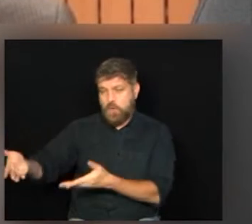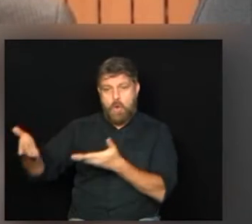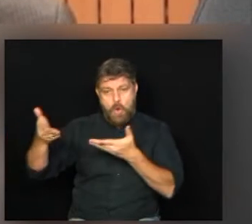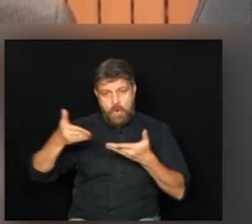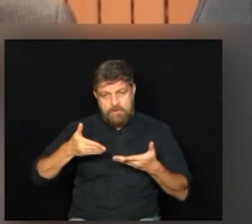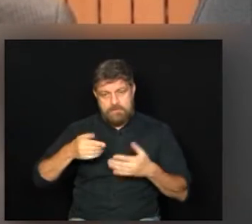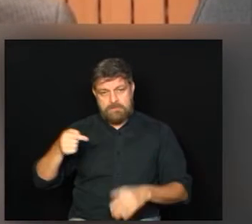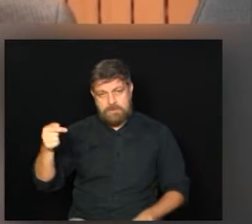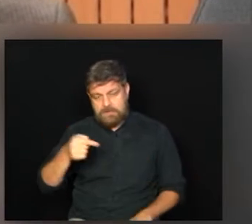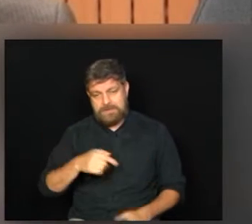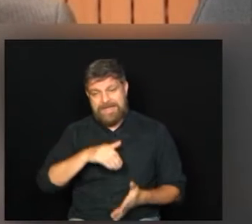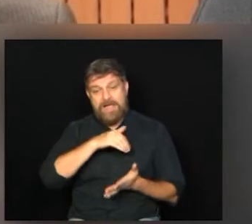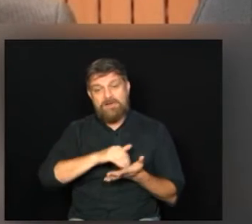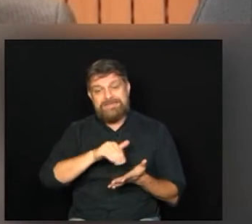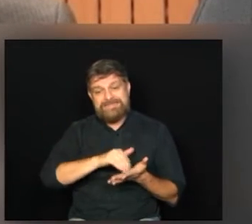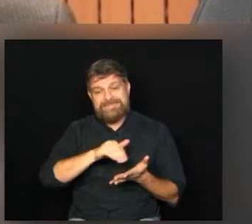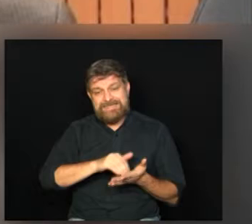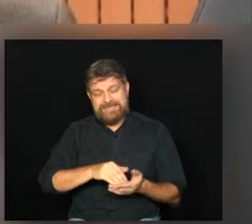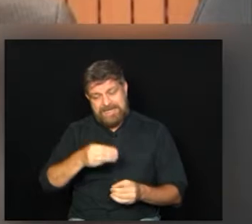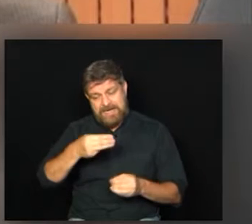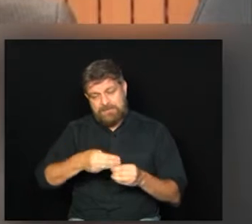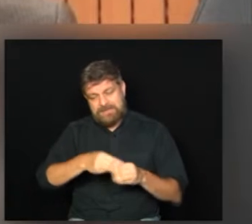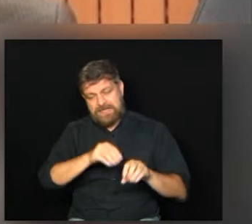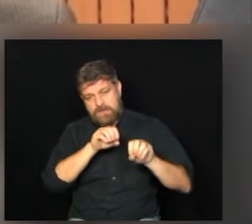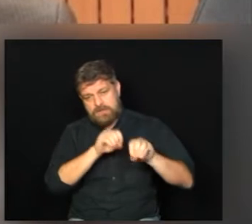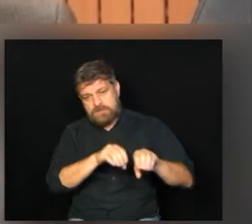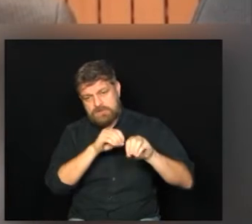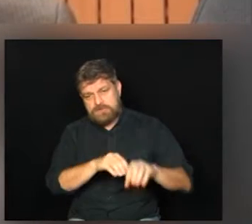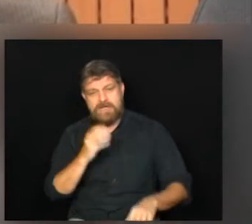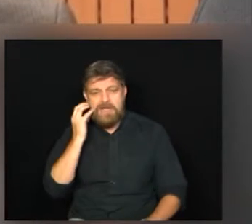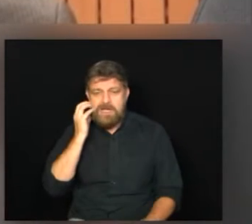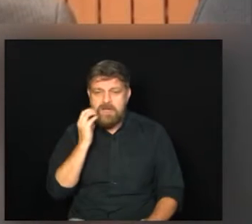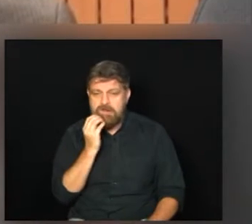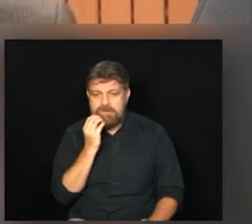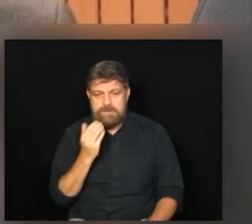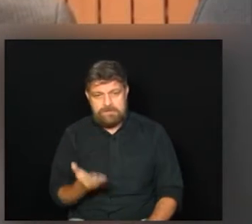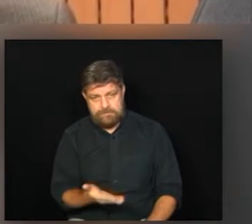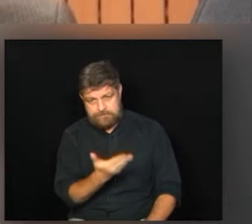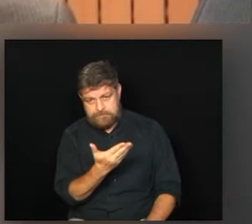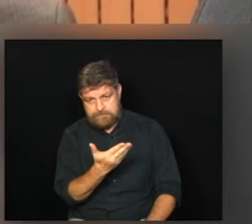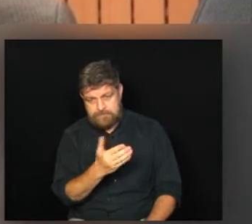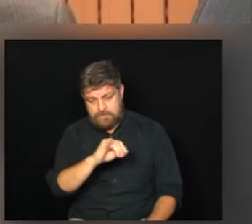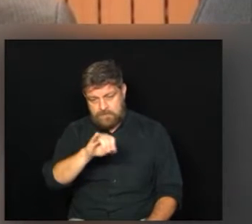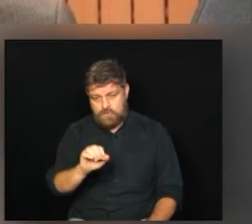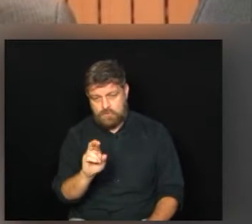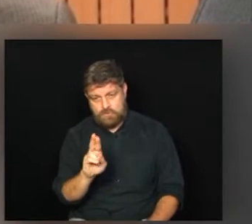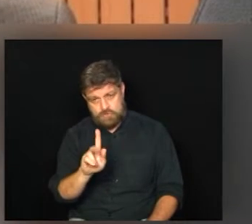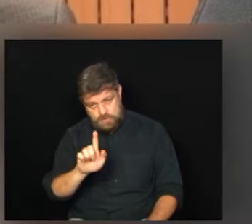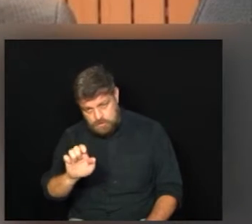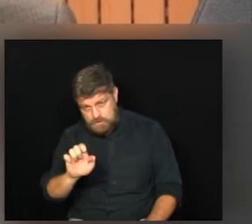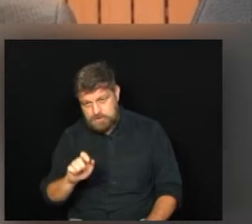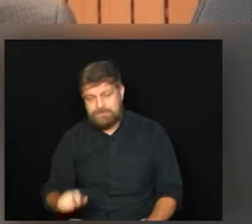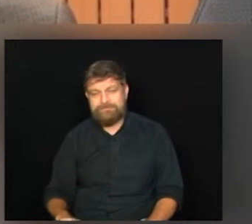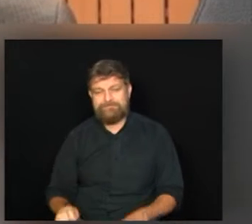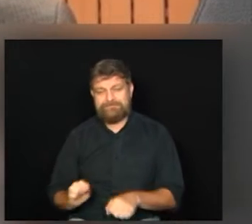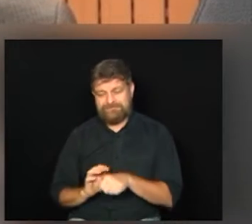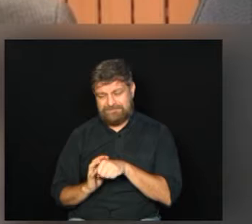no plenário o secretário municipal de Educação, José Tadeu Jorge. A pandemia